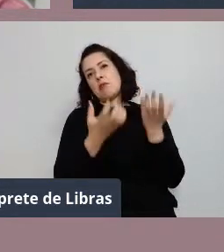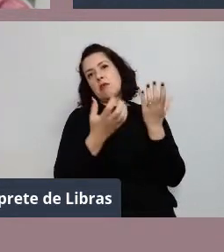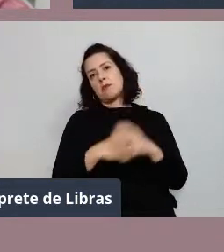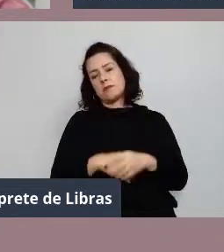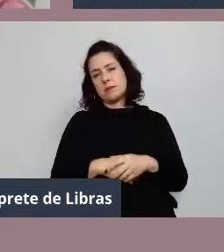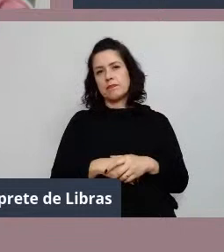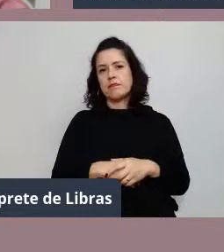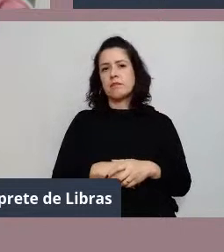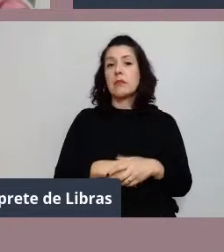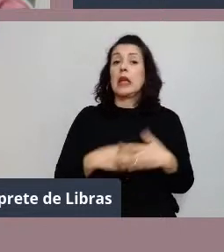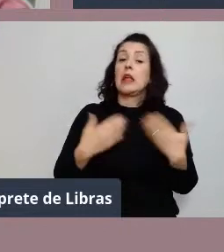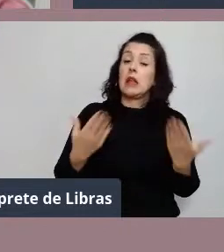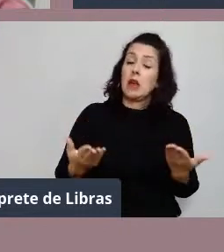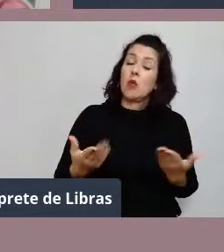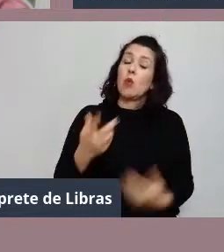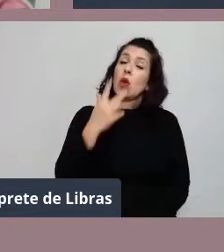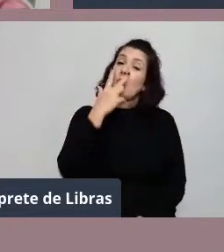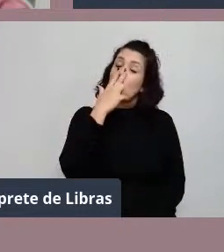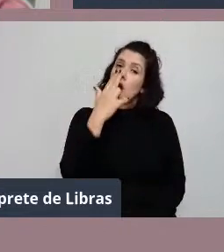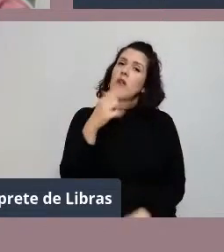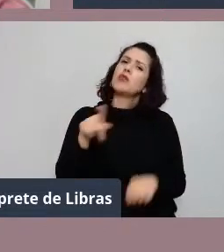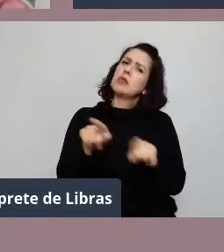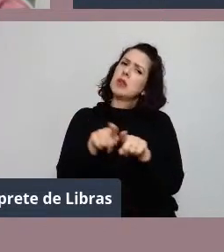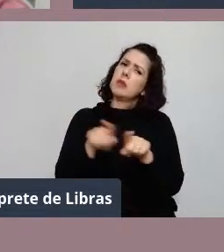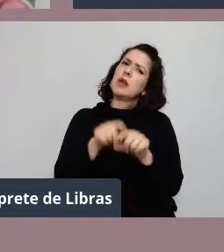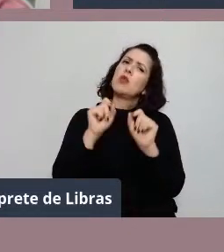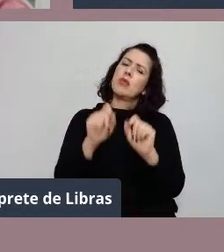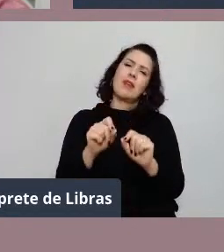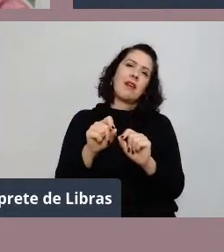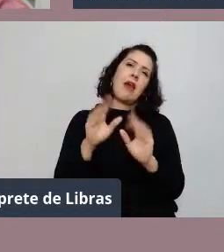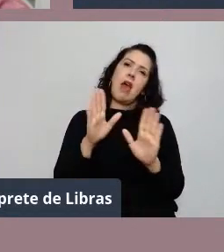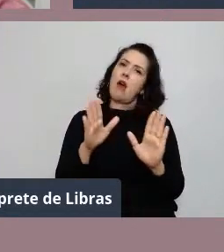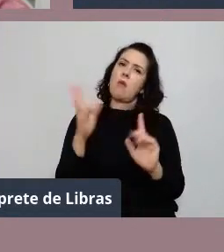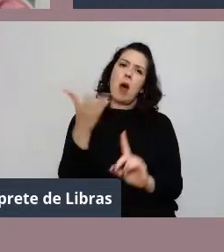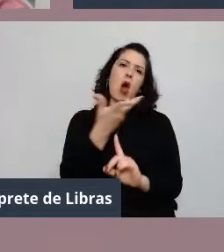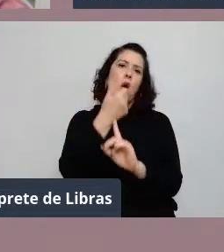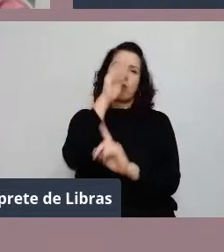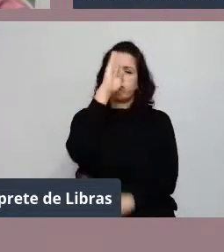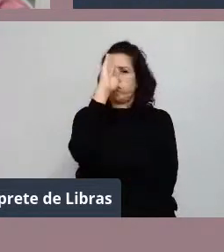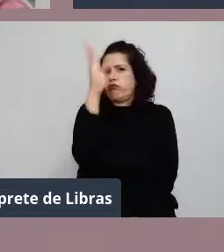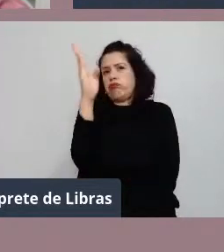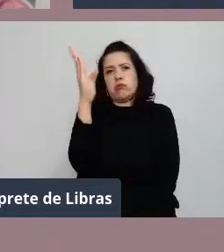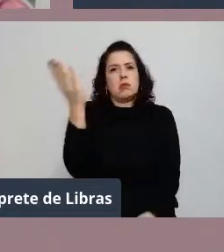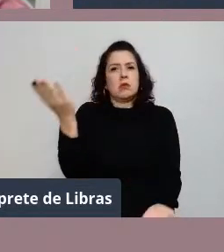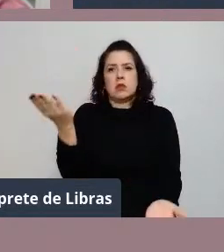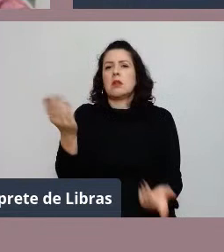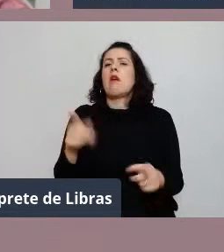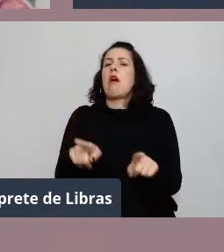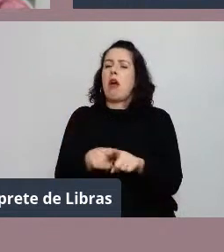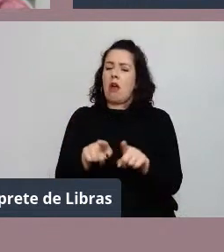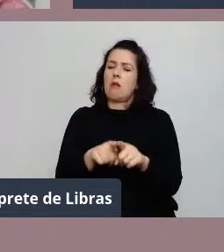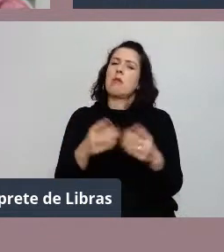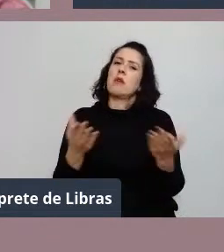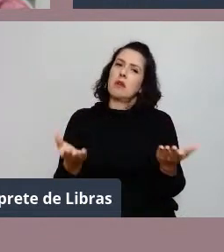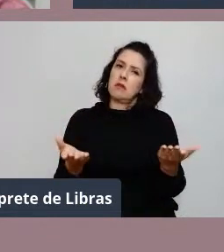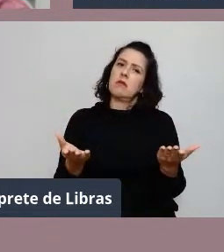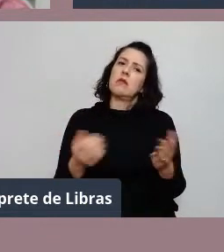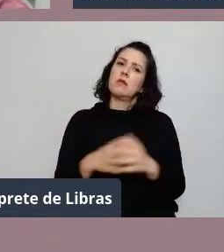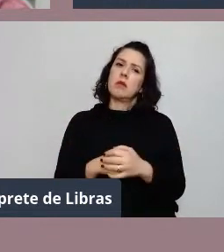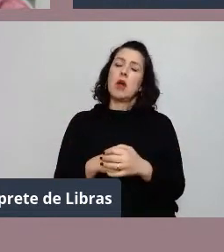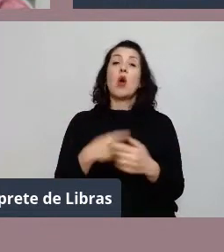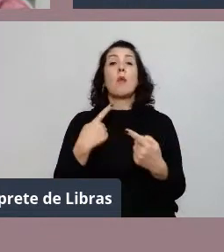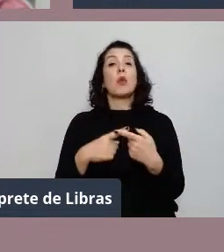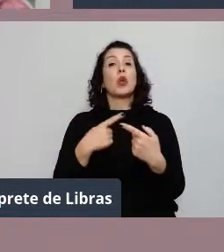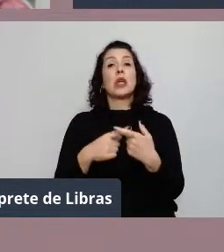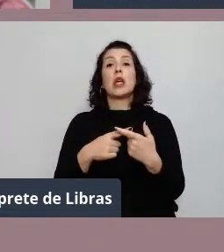Eu acho como, né, uma obra-prima, né? Esse livro realmente toda vez que a